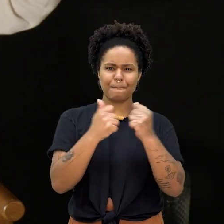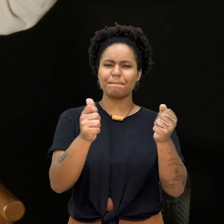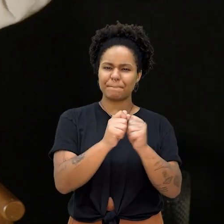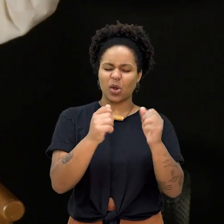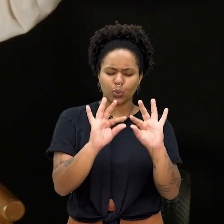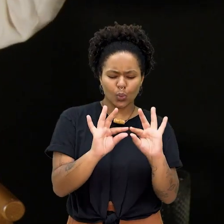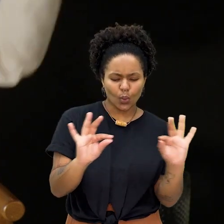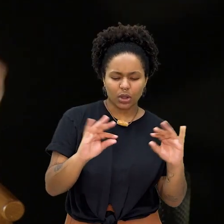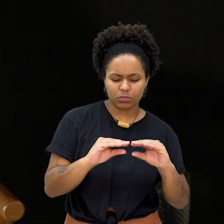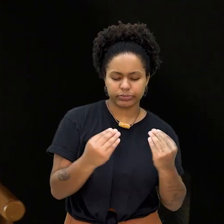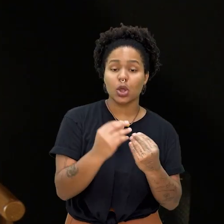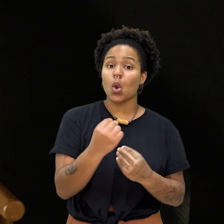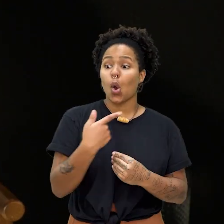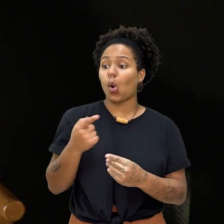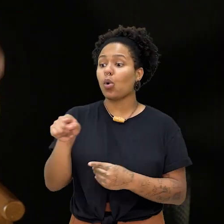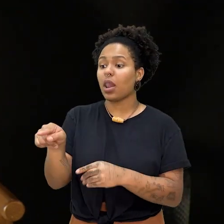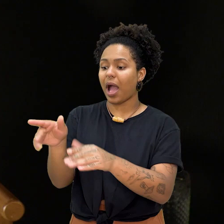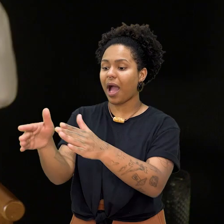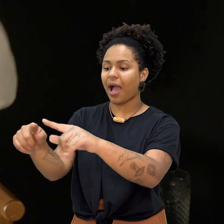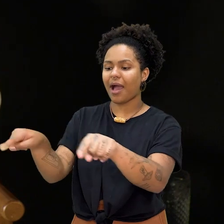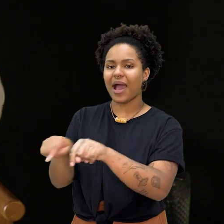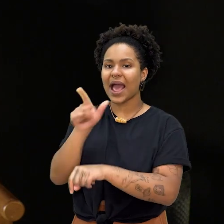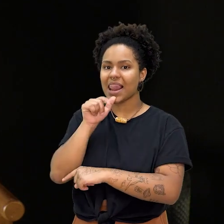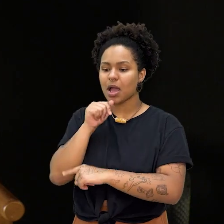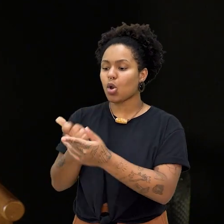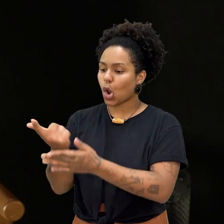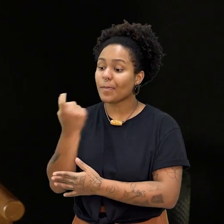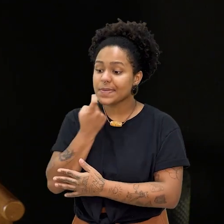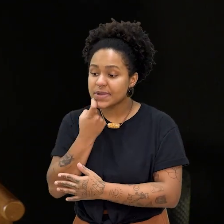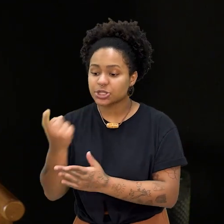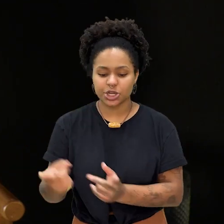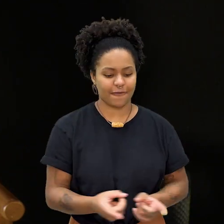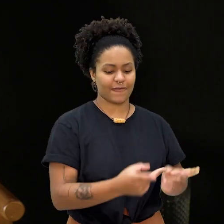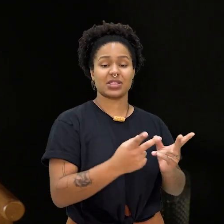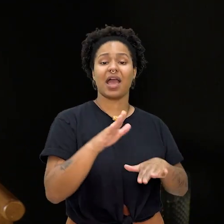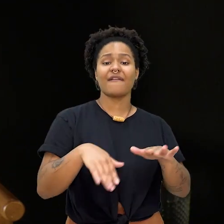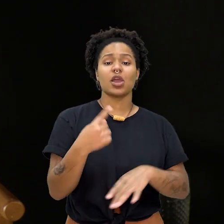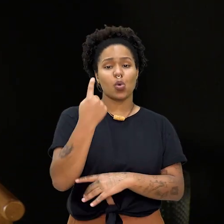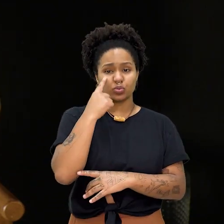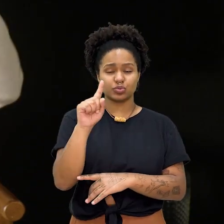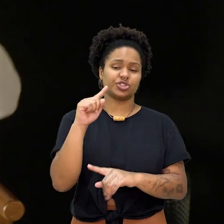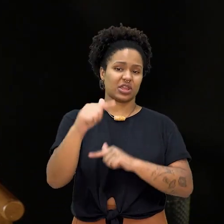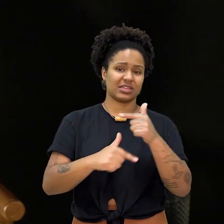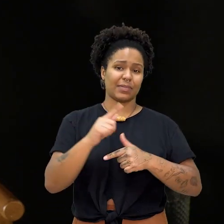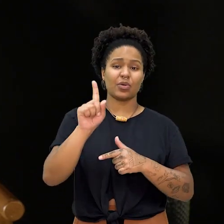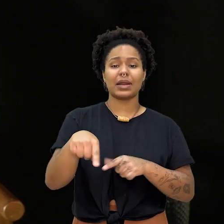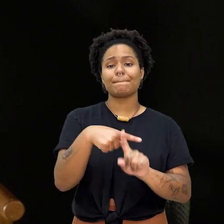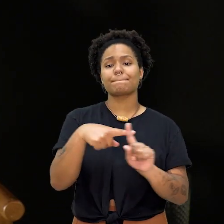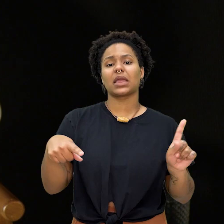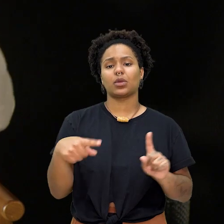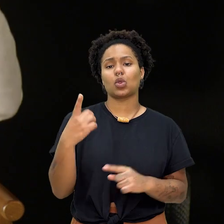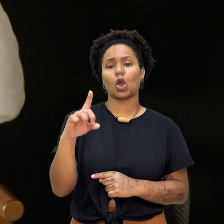até um lago, comprar peixe e vender. Quando um dia de trabalho delas rendia $0,5, um dia inteiro